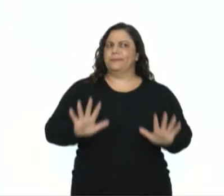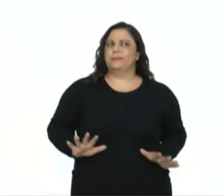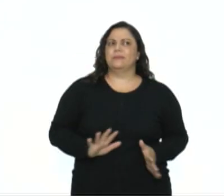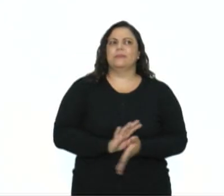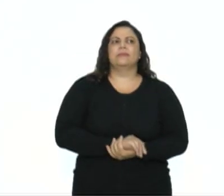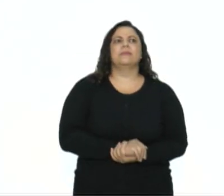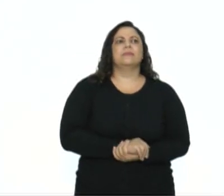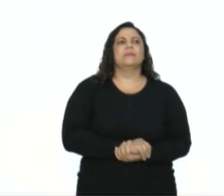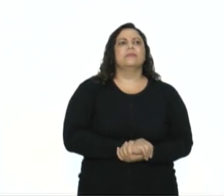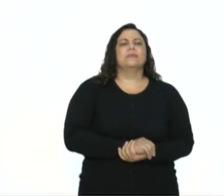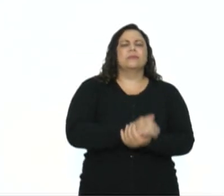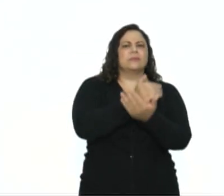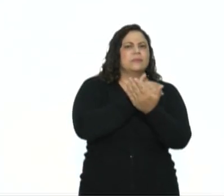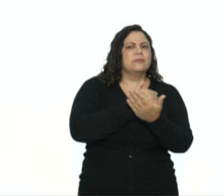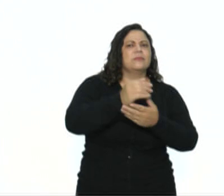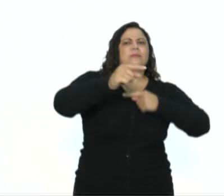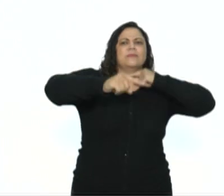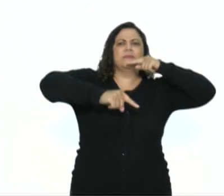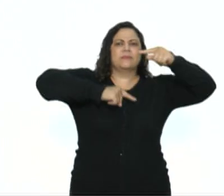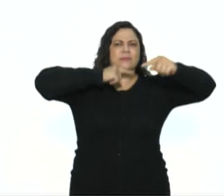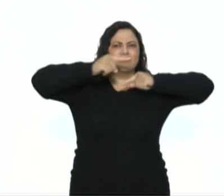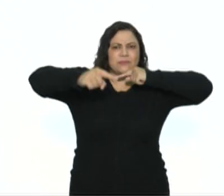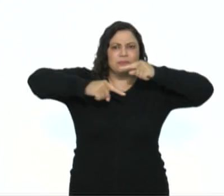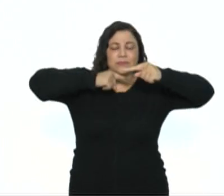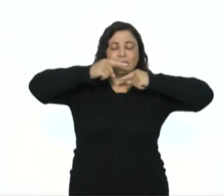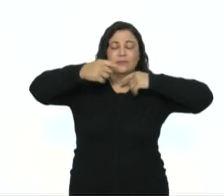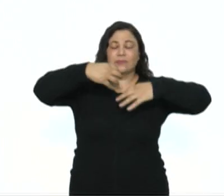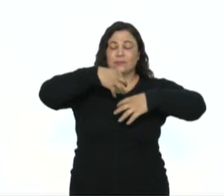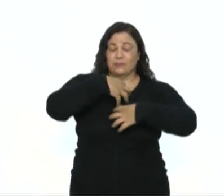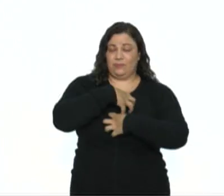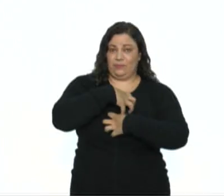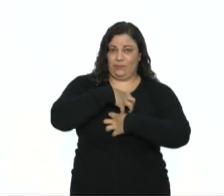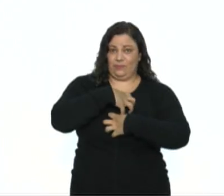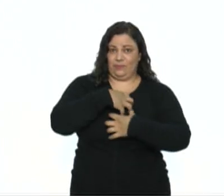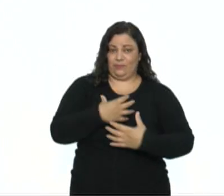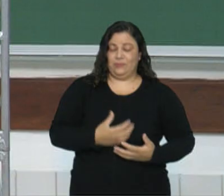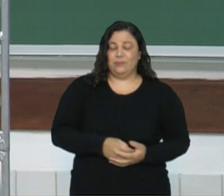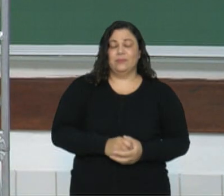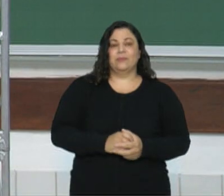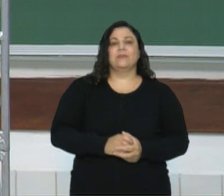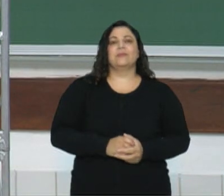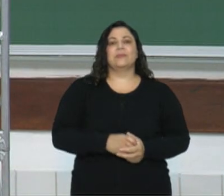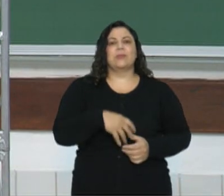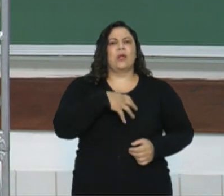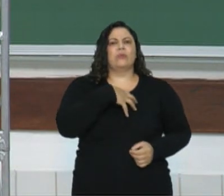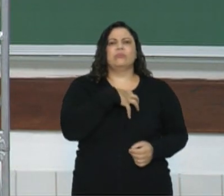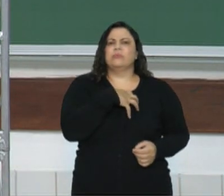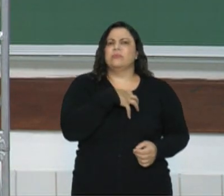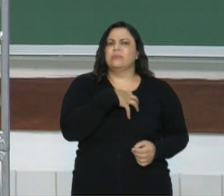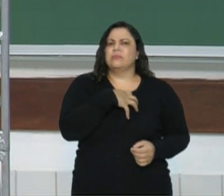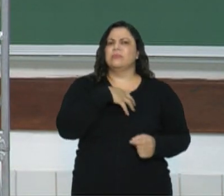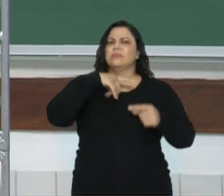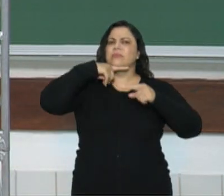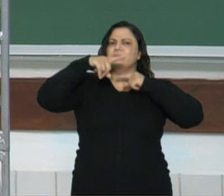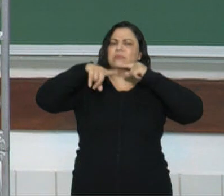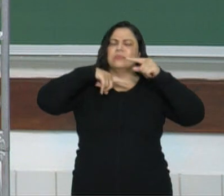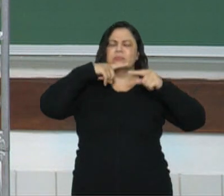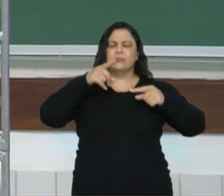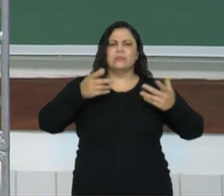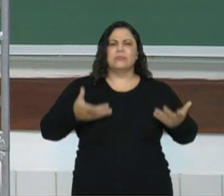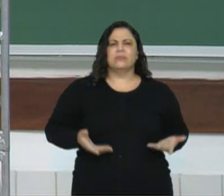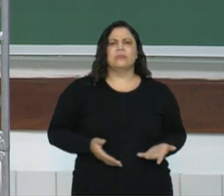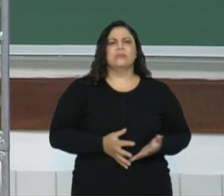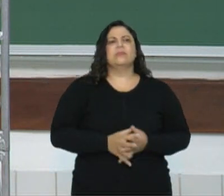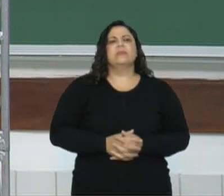Ele começou a duvidar dos sentidos. A primeira coisa que ele duvida é os sentidos, ou